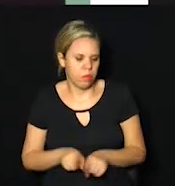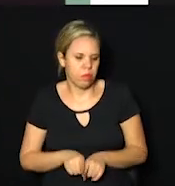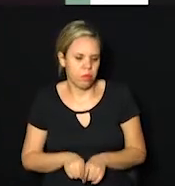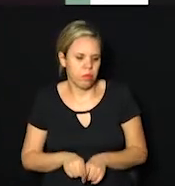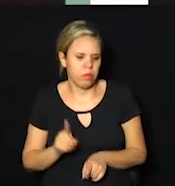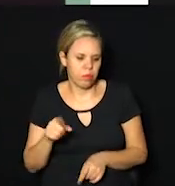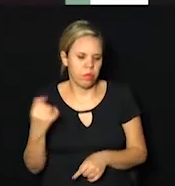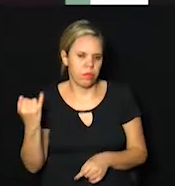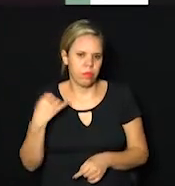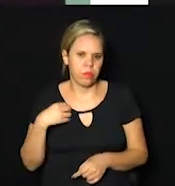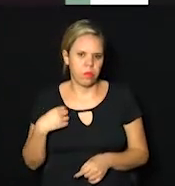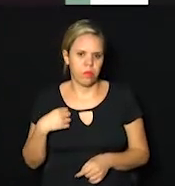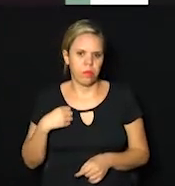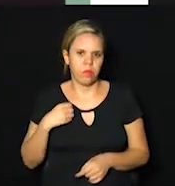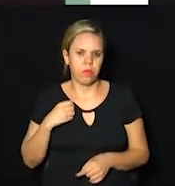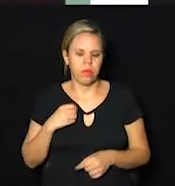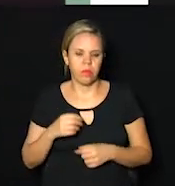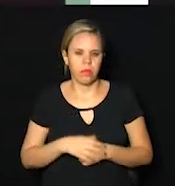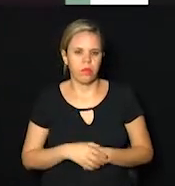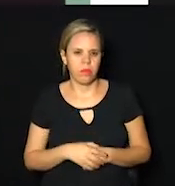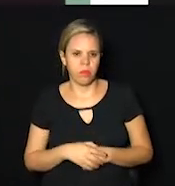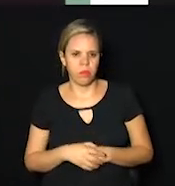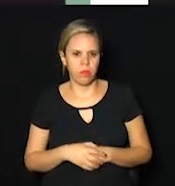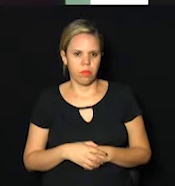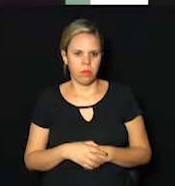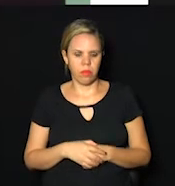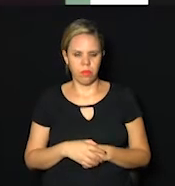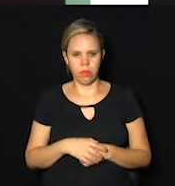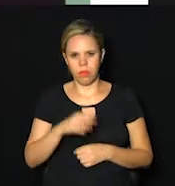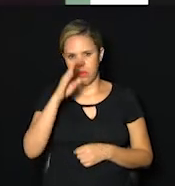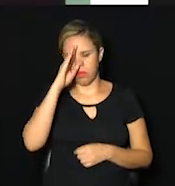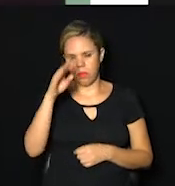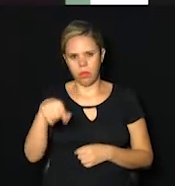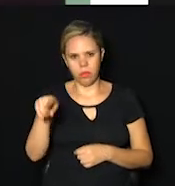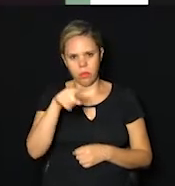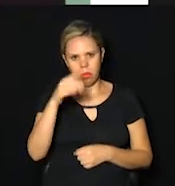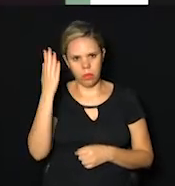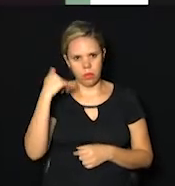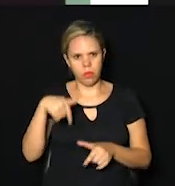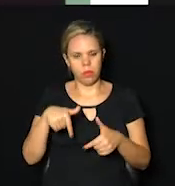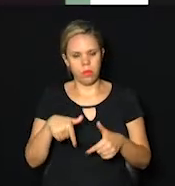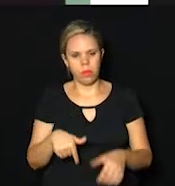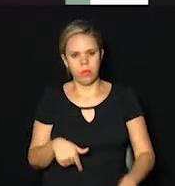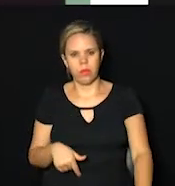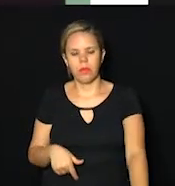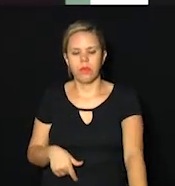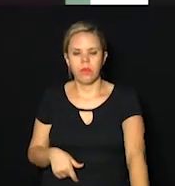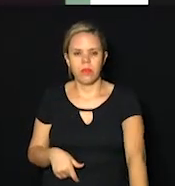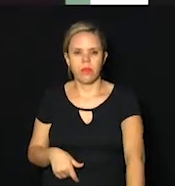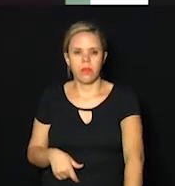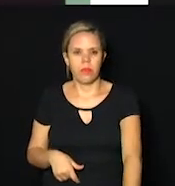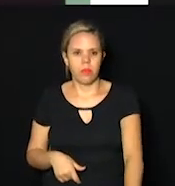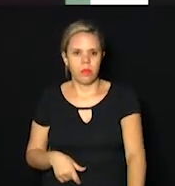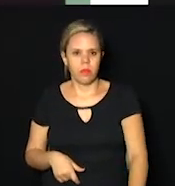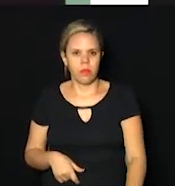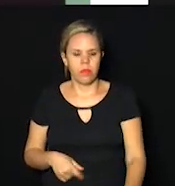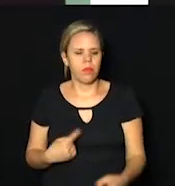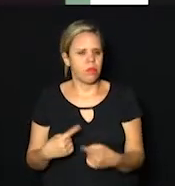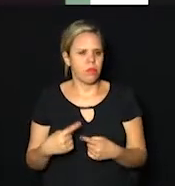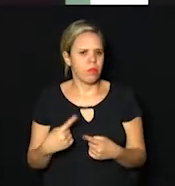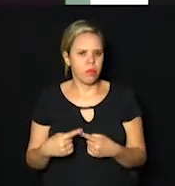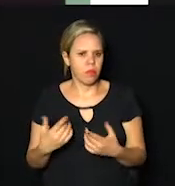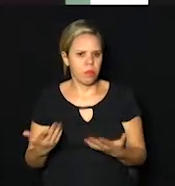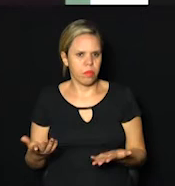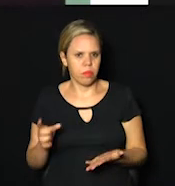é importantíssimo, gente. É fundamental que vocês saibam trabalhar dessa forma. Por quê, gente?